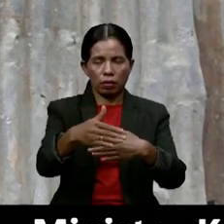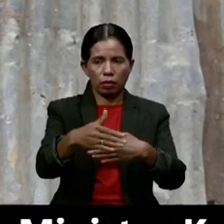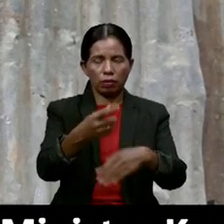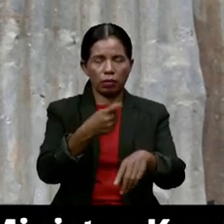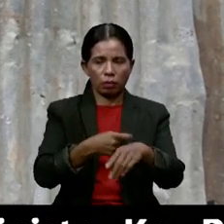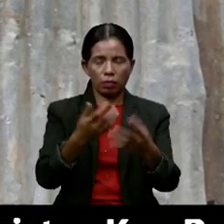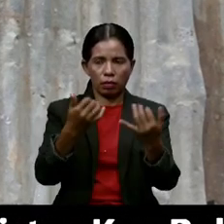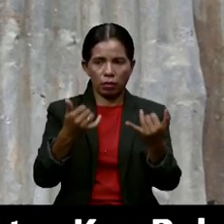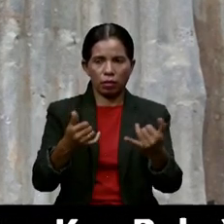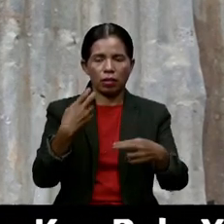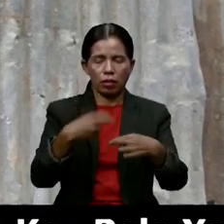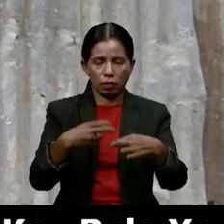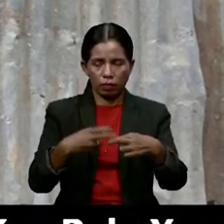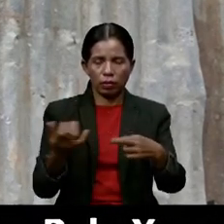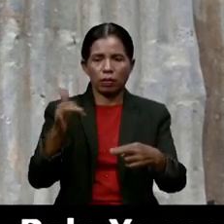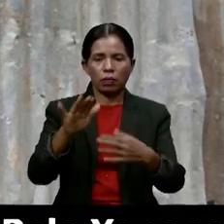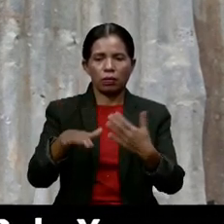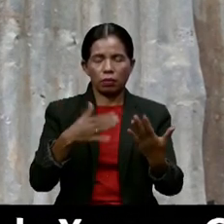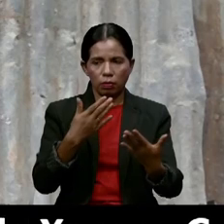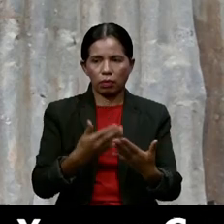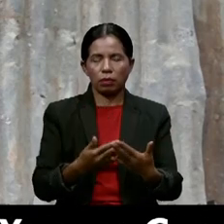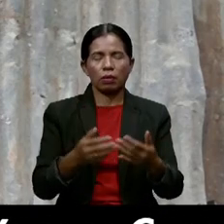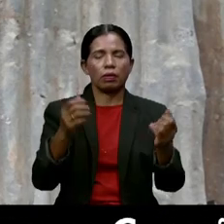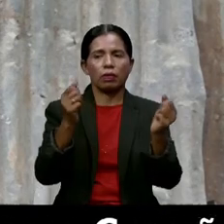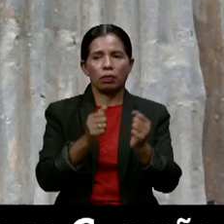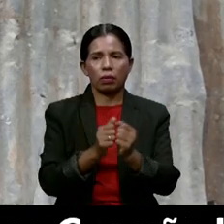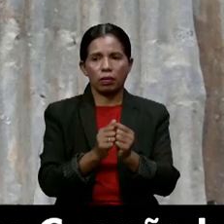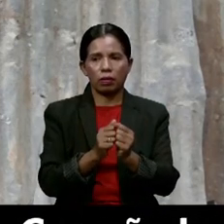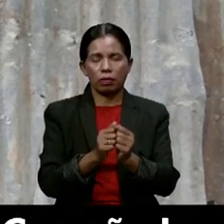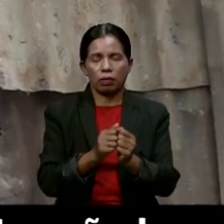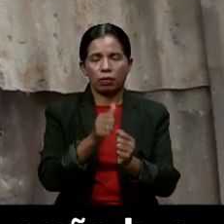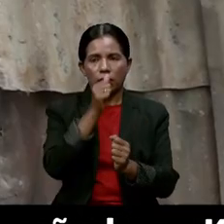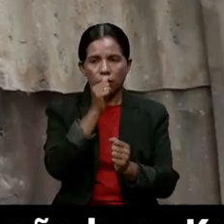situação difícil, será o silêncio.